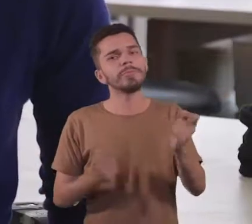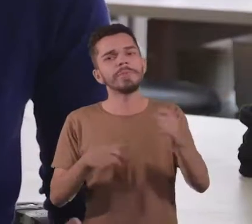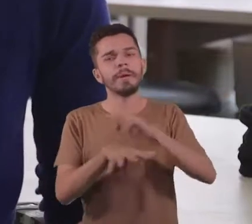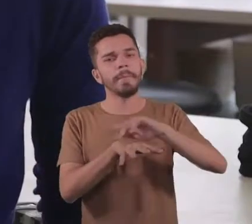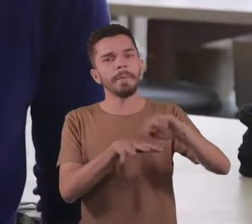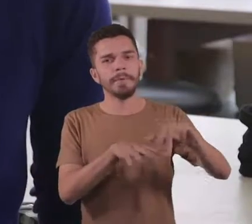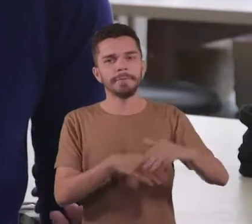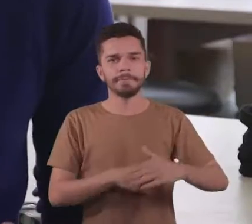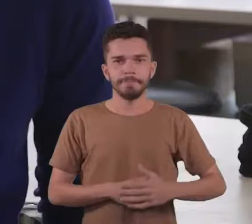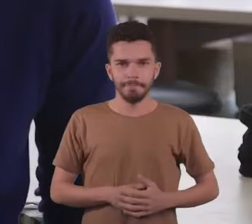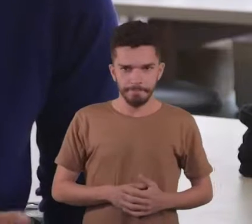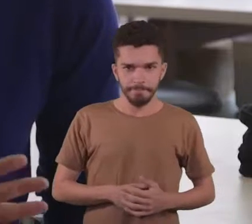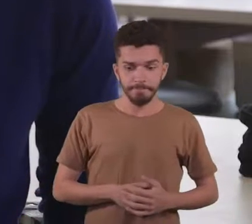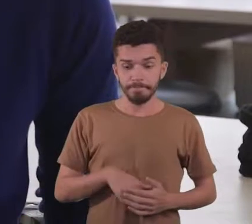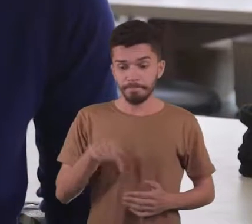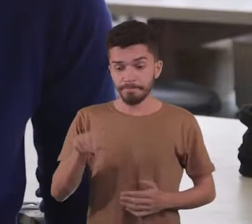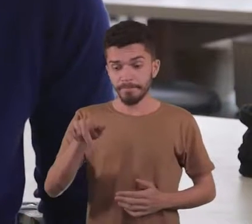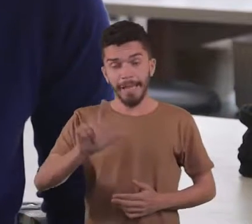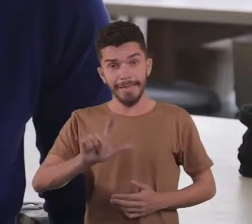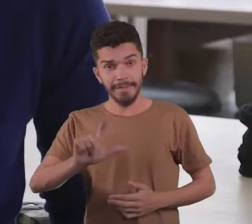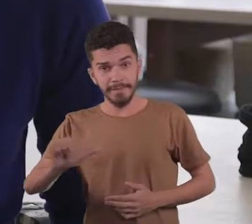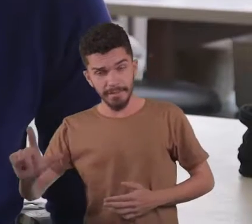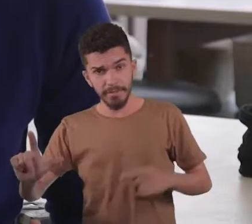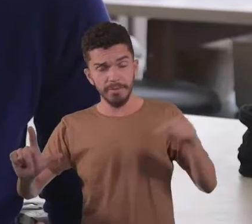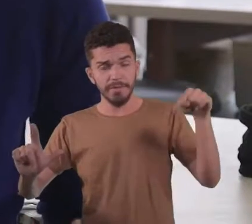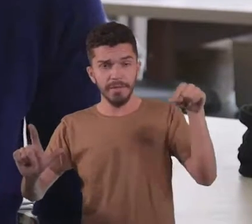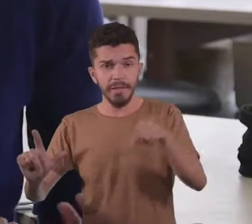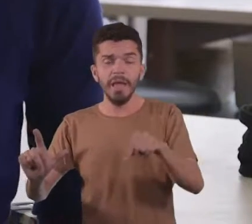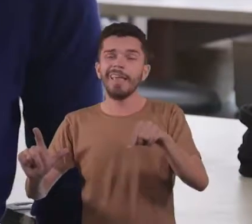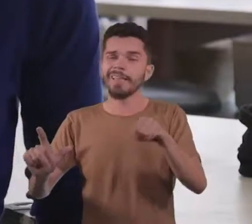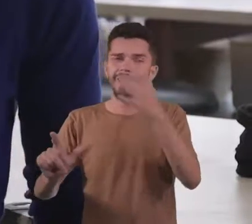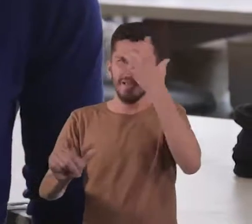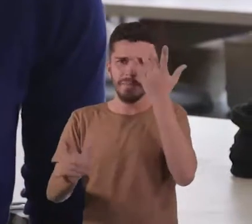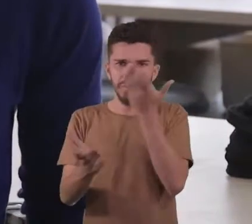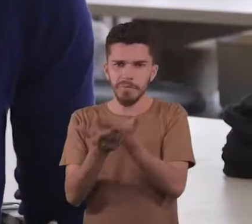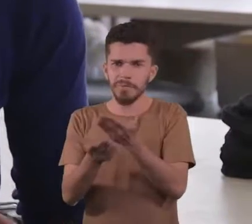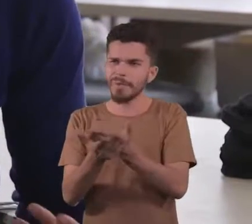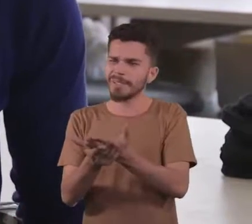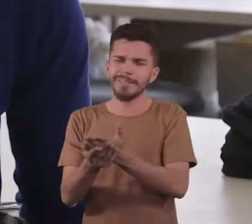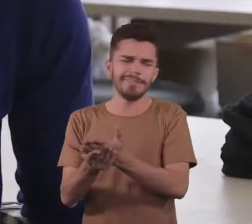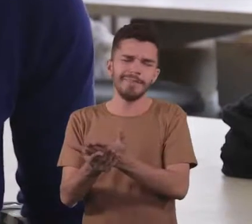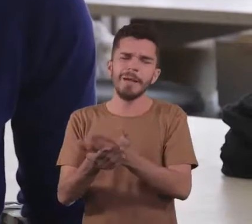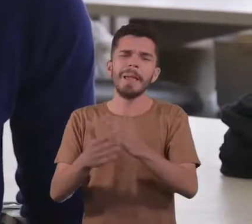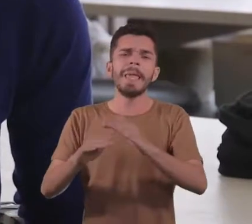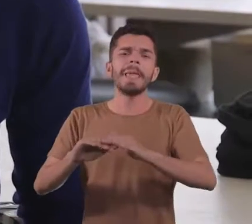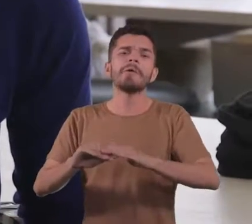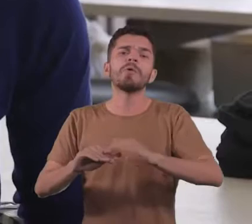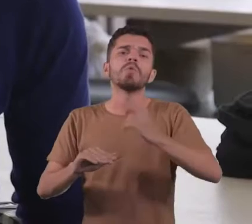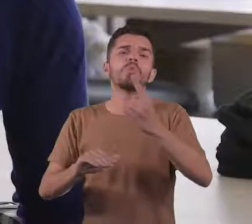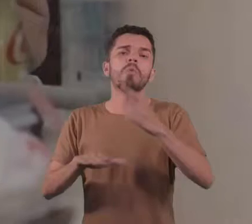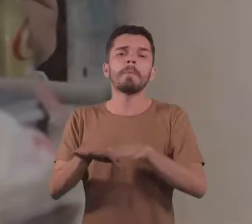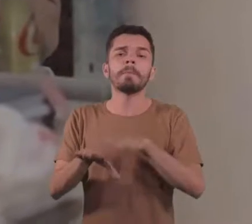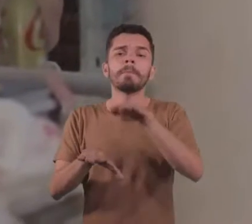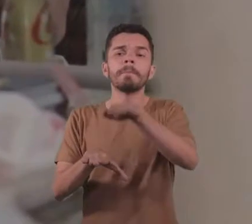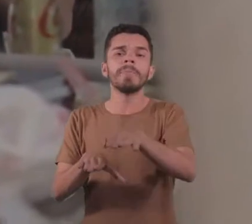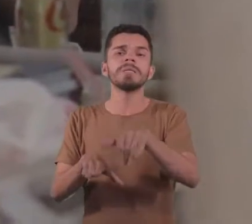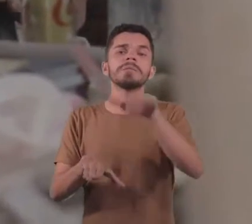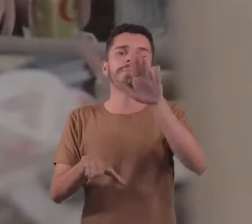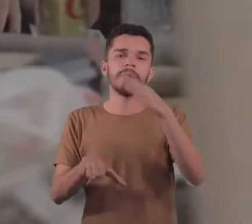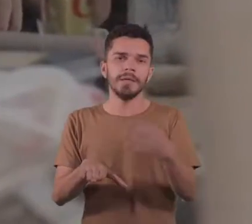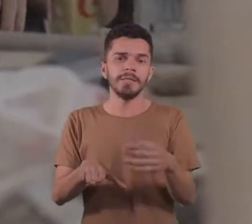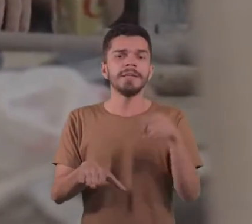licenciatura, o estudante dá um passo além, no sentido de que, além de se formar também como artista, ele